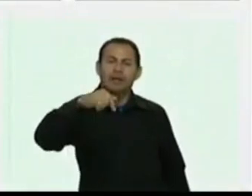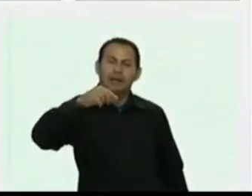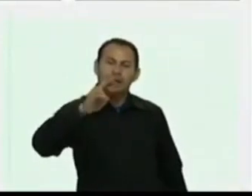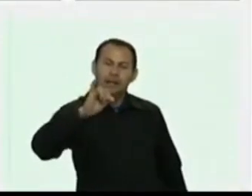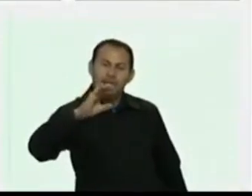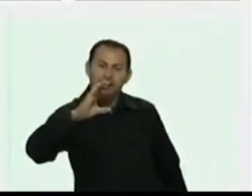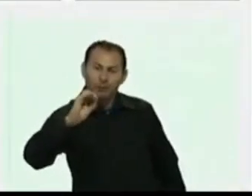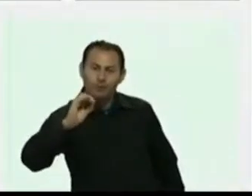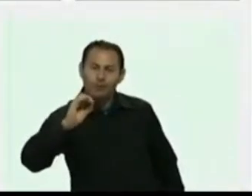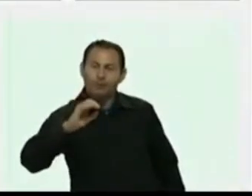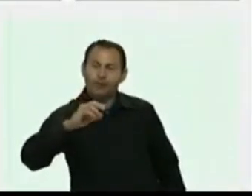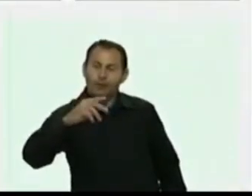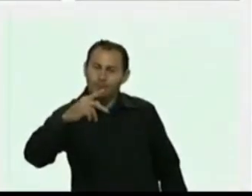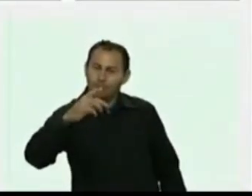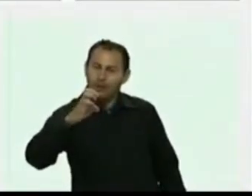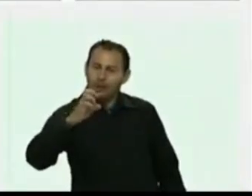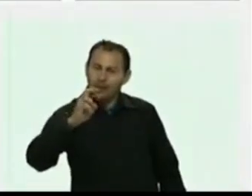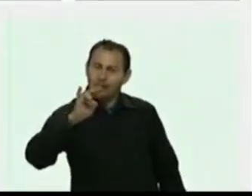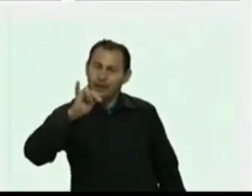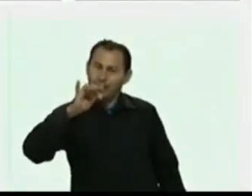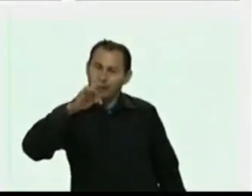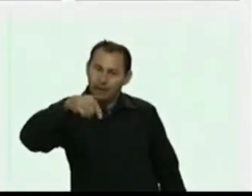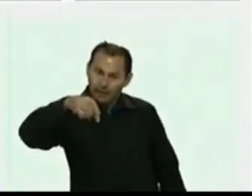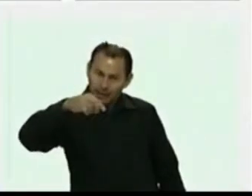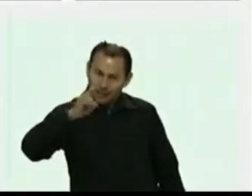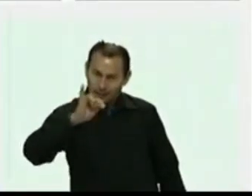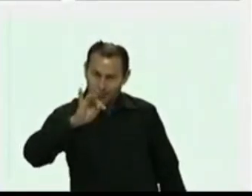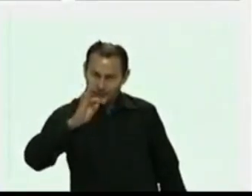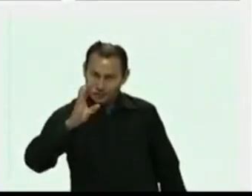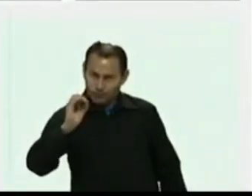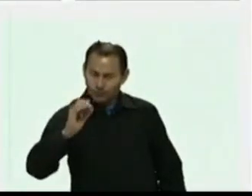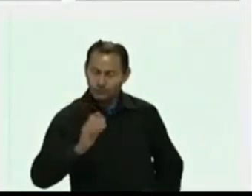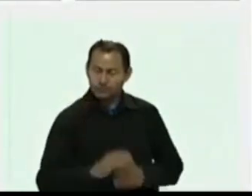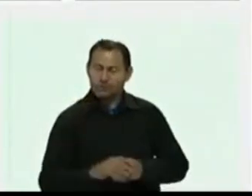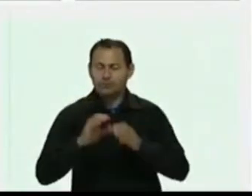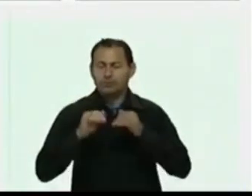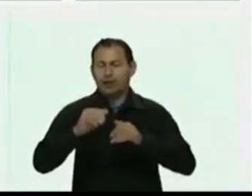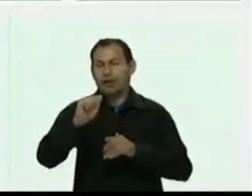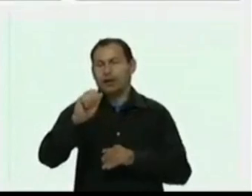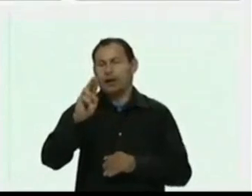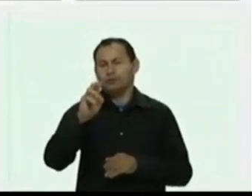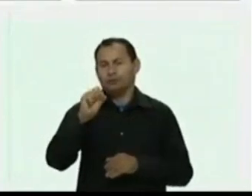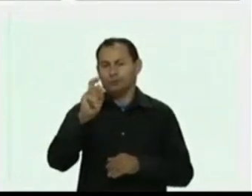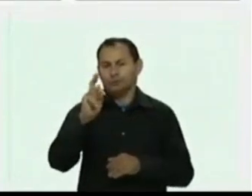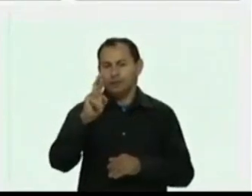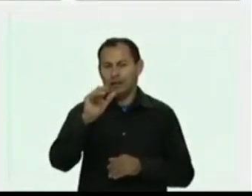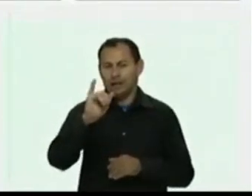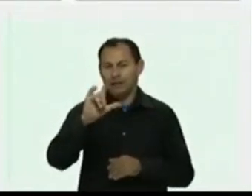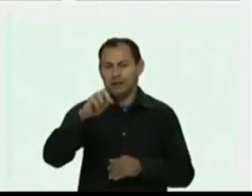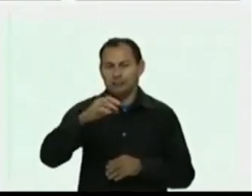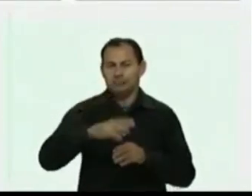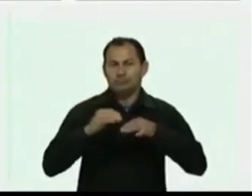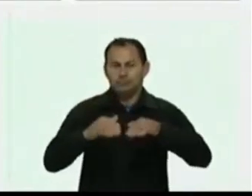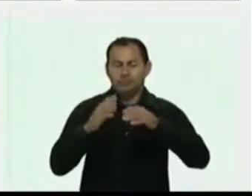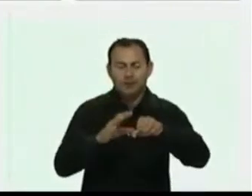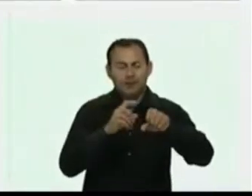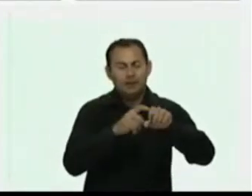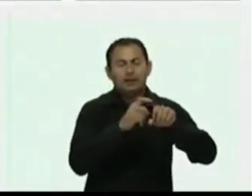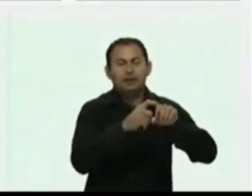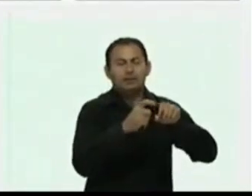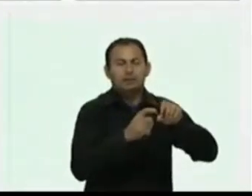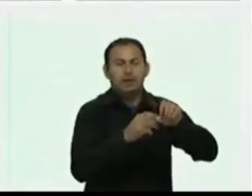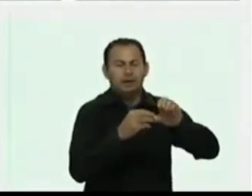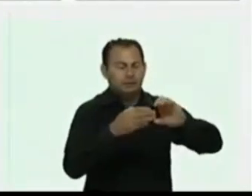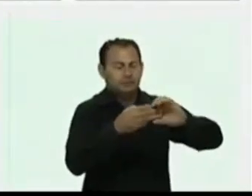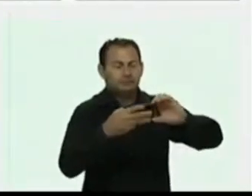exatamente essa ligação da expressão, da proteína e como ela se liga com o fenótipo. Então, se você tem a produção de penas, as células que produzem penas,